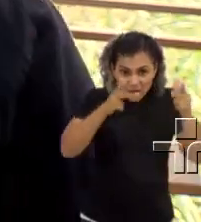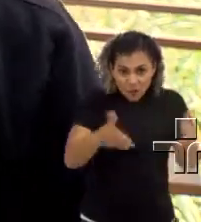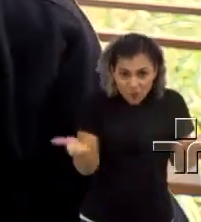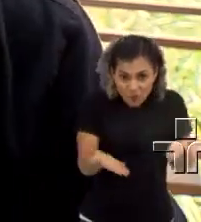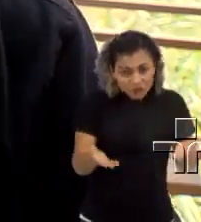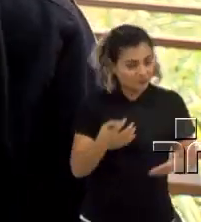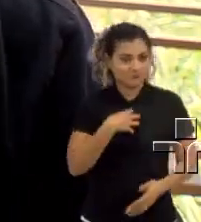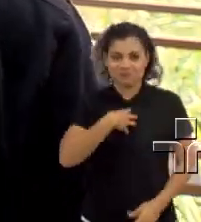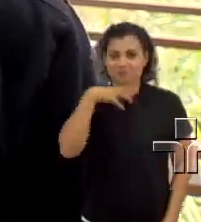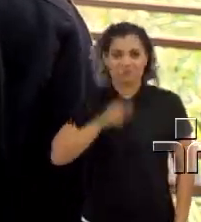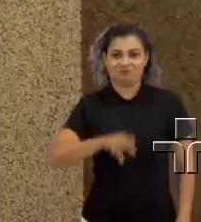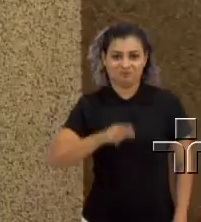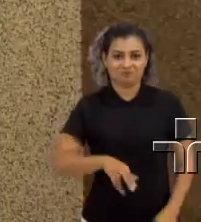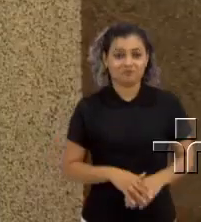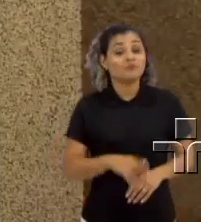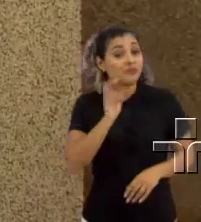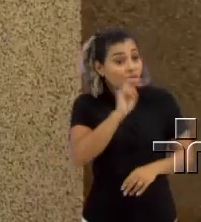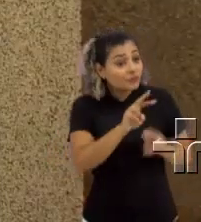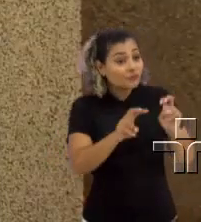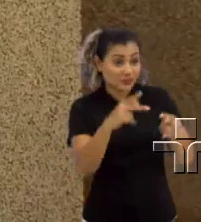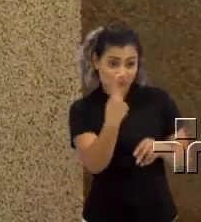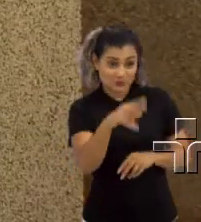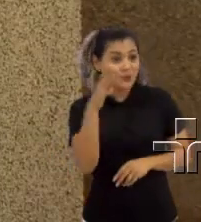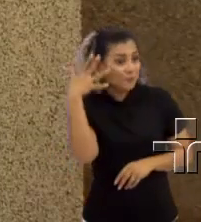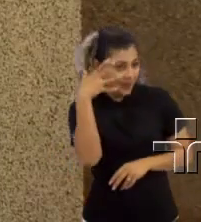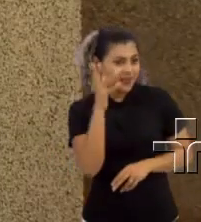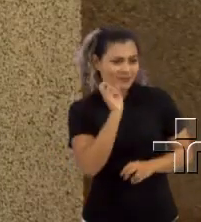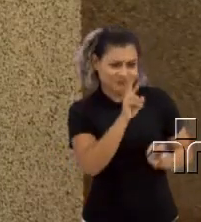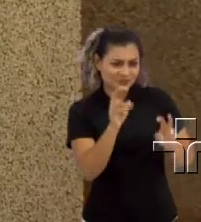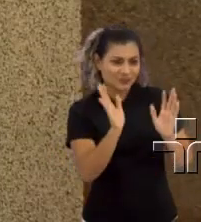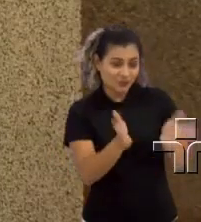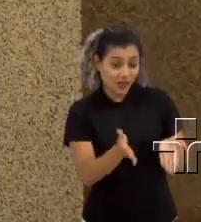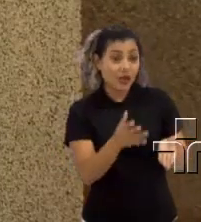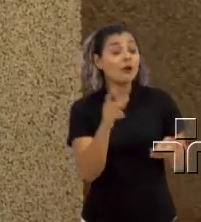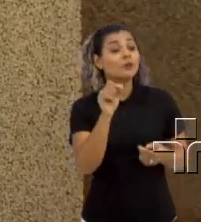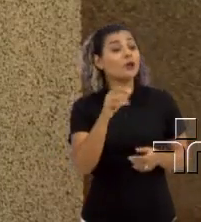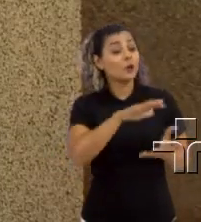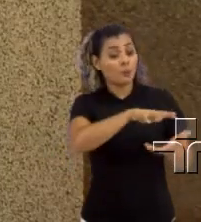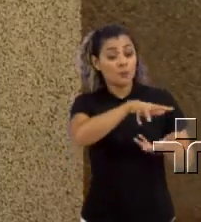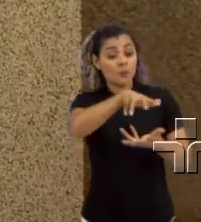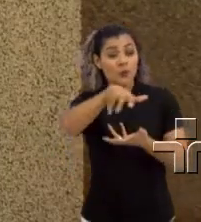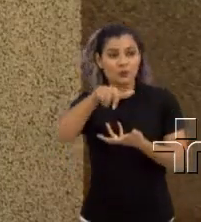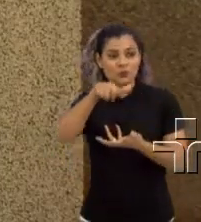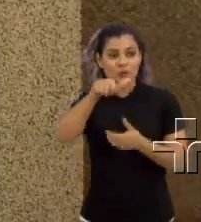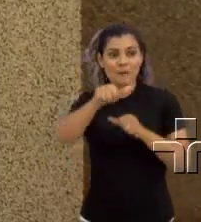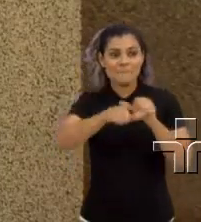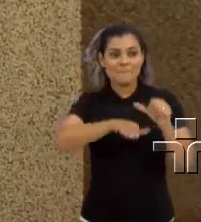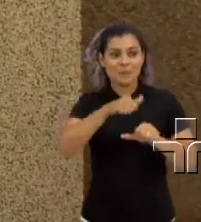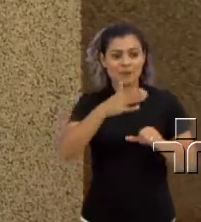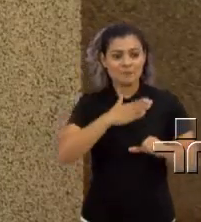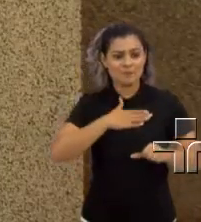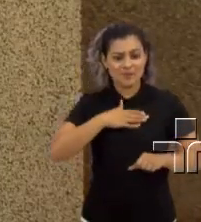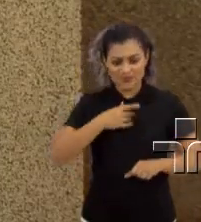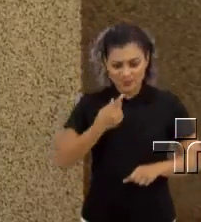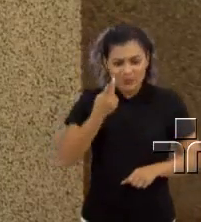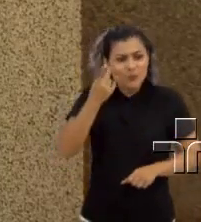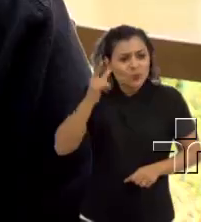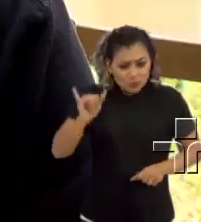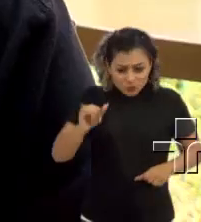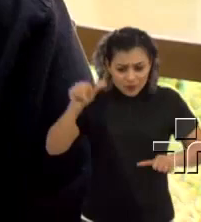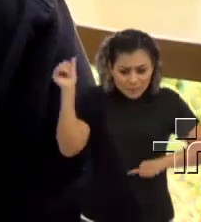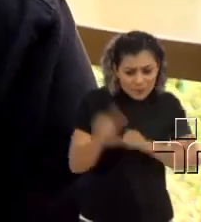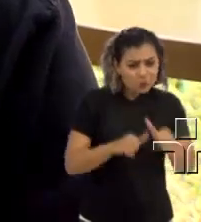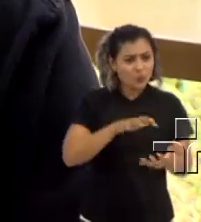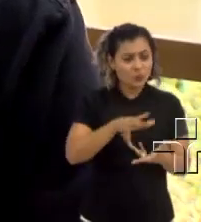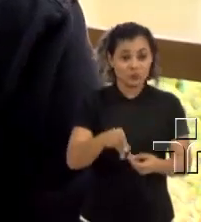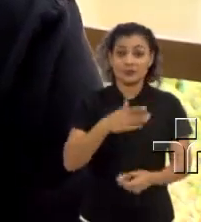hoje. Dado, eu já assisti algumas palestras suas e você costuma dizer que o mundo mudou bem na sua vez. Que história que é essa?